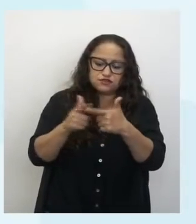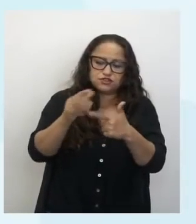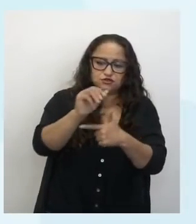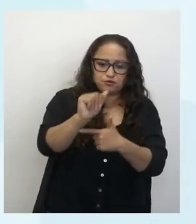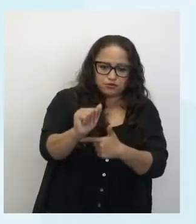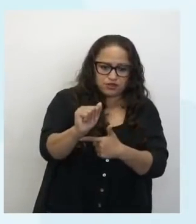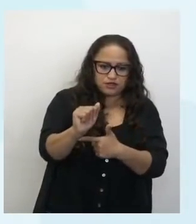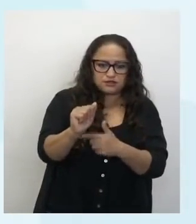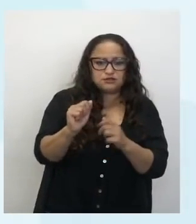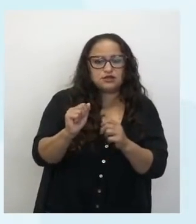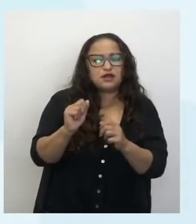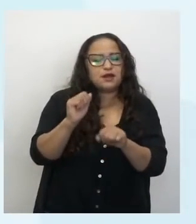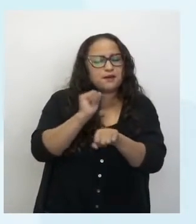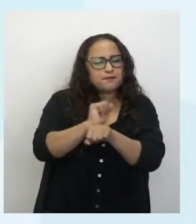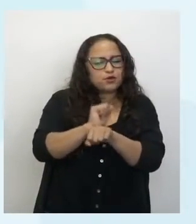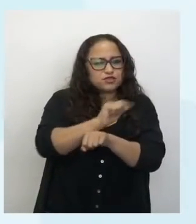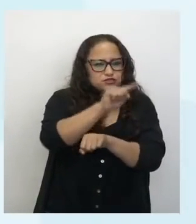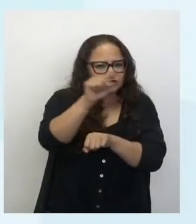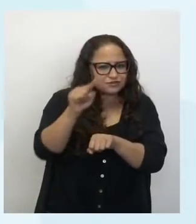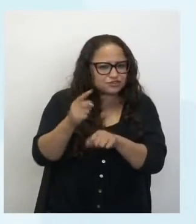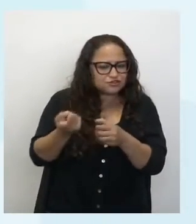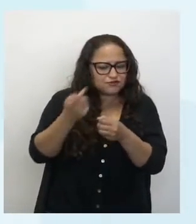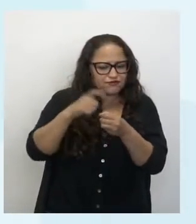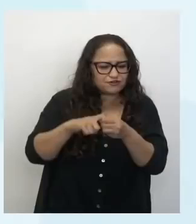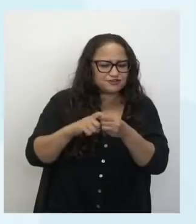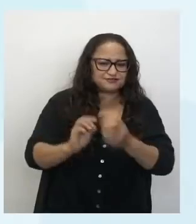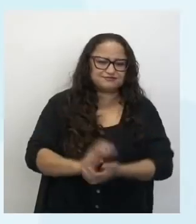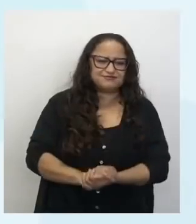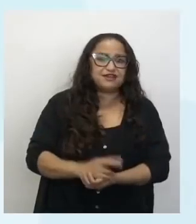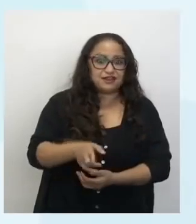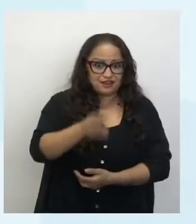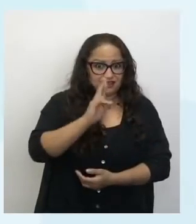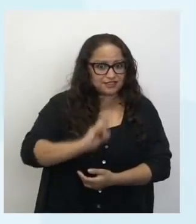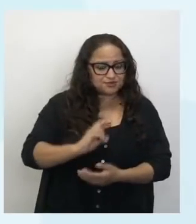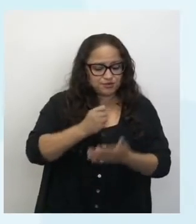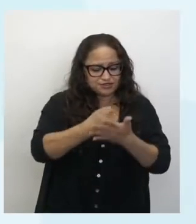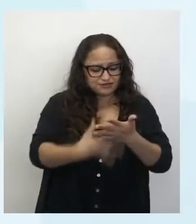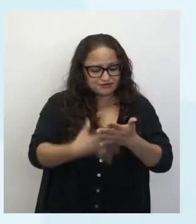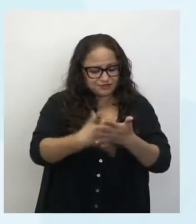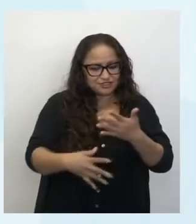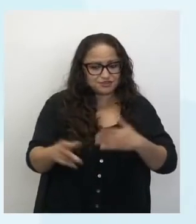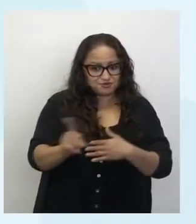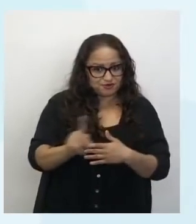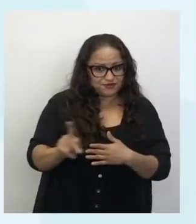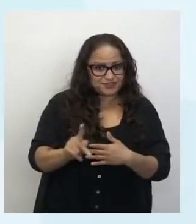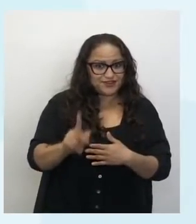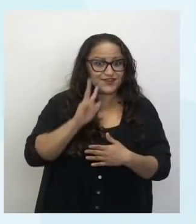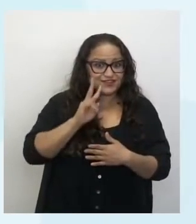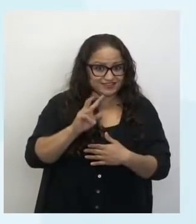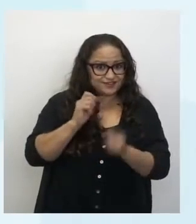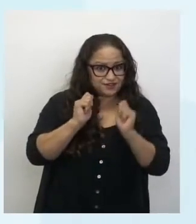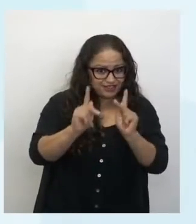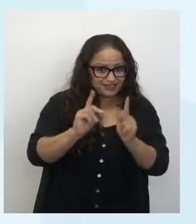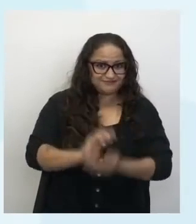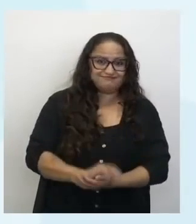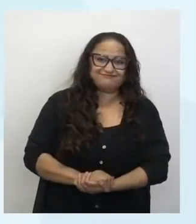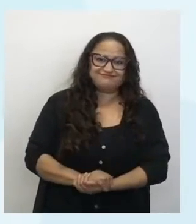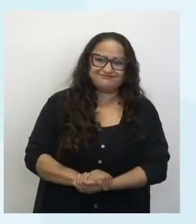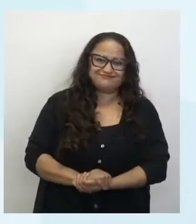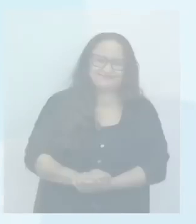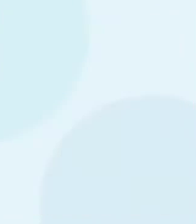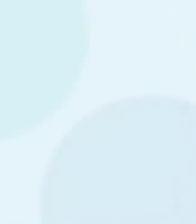A. Daqui um pouquinho a gente volta. E aí vocês coloquem a resposta no chat para o professor Osmar, por favor.